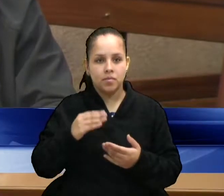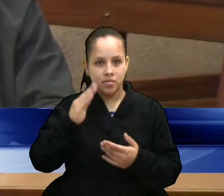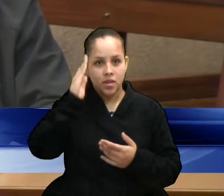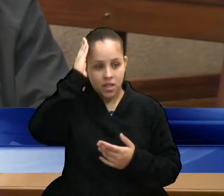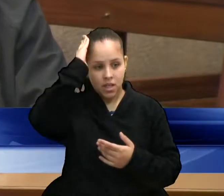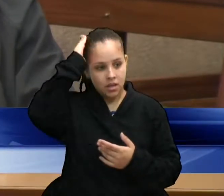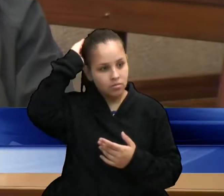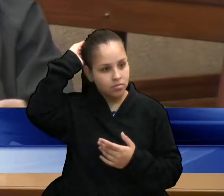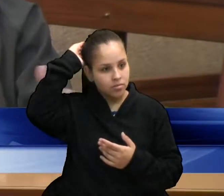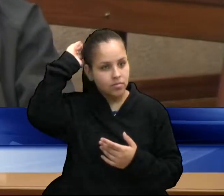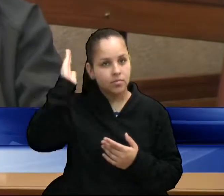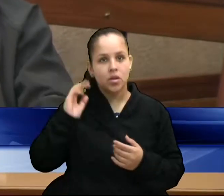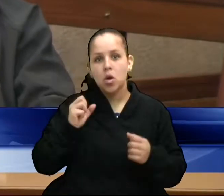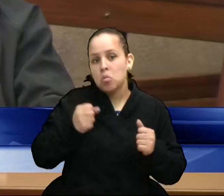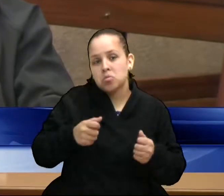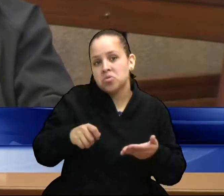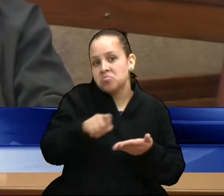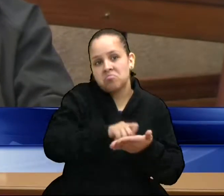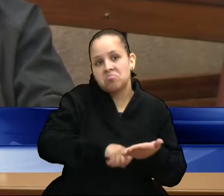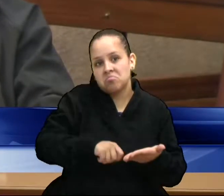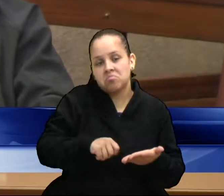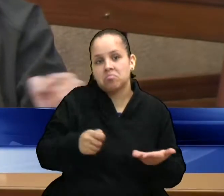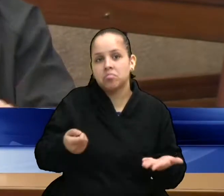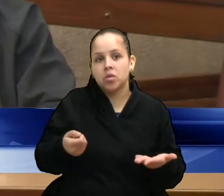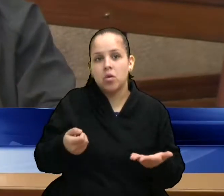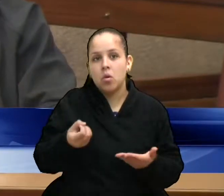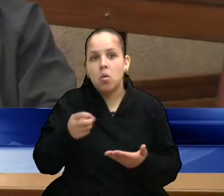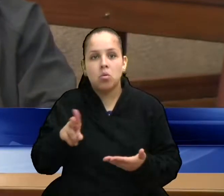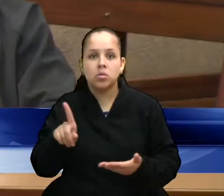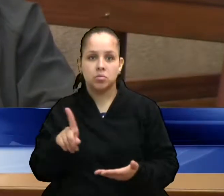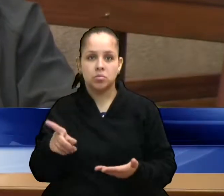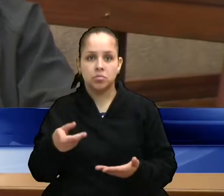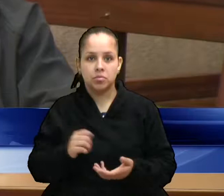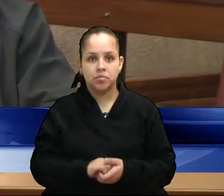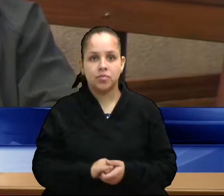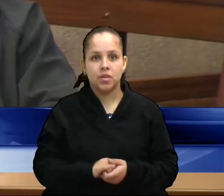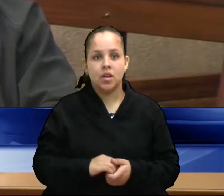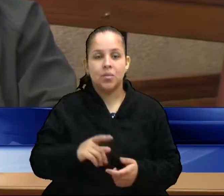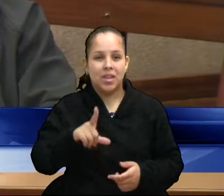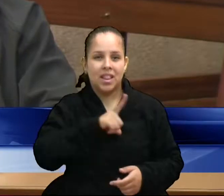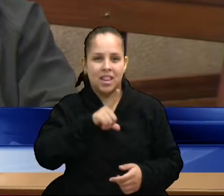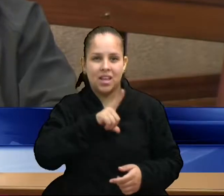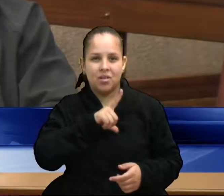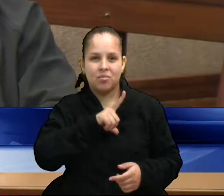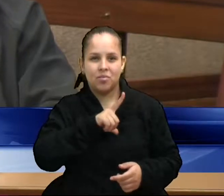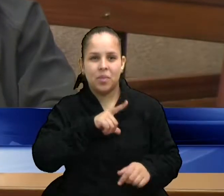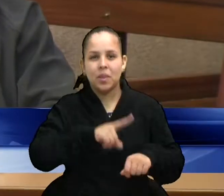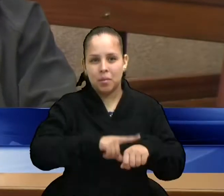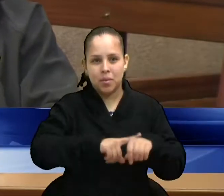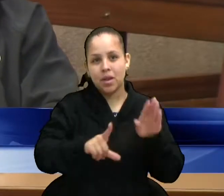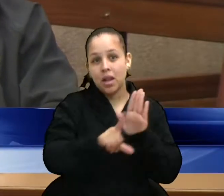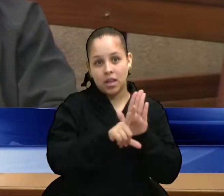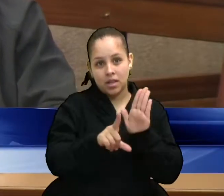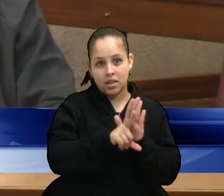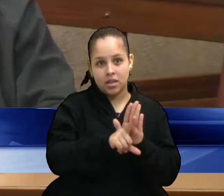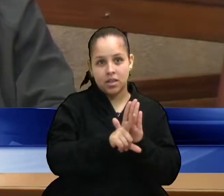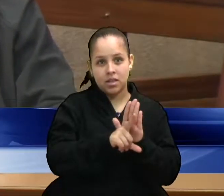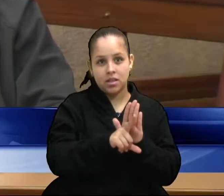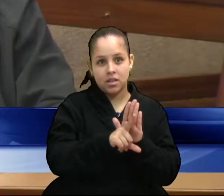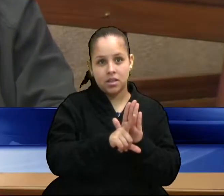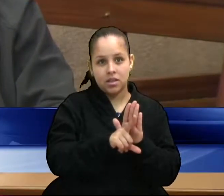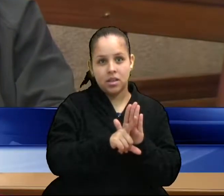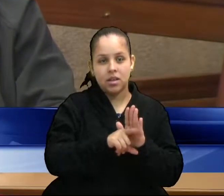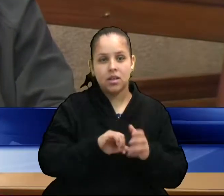veto, mas aí ele pode não executar. Então tem que botar prazo na lei para garantir que aí, se não cumpre o